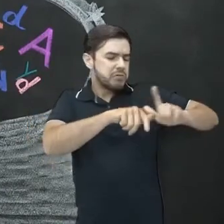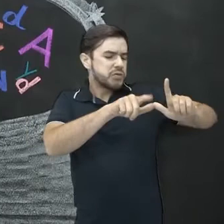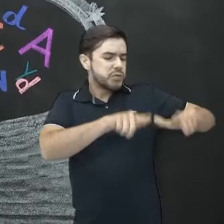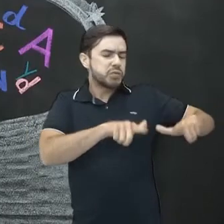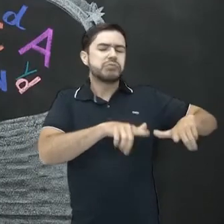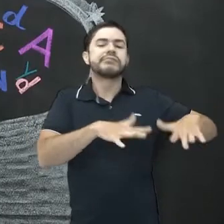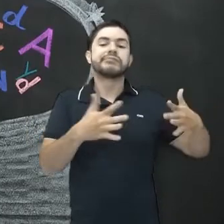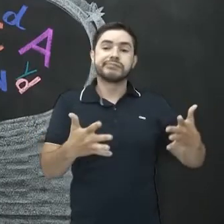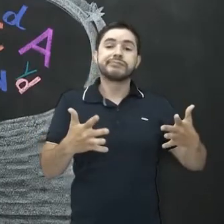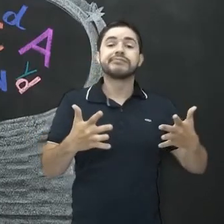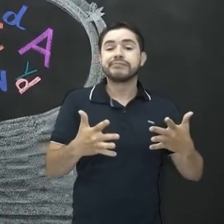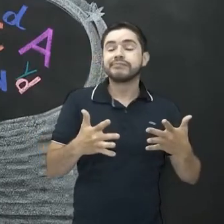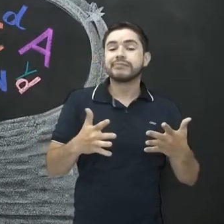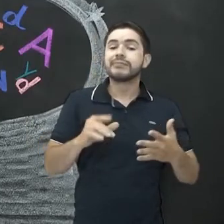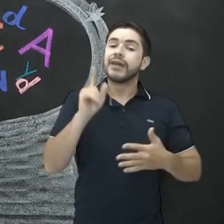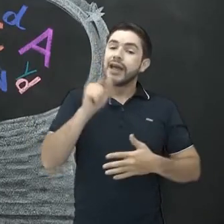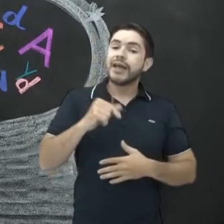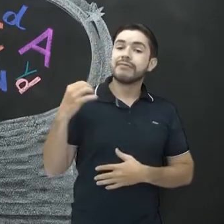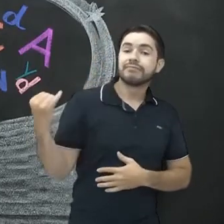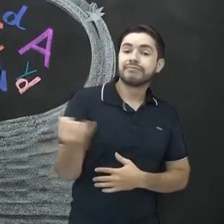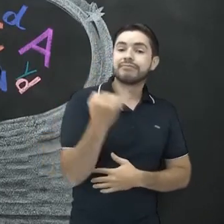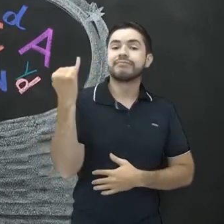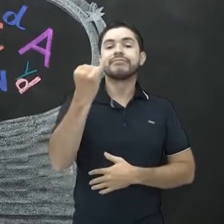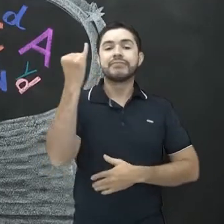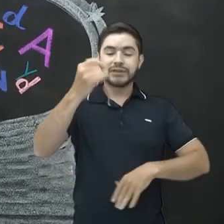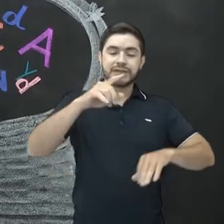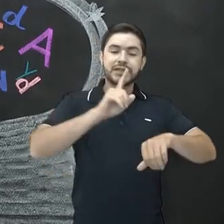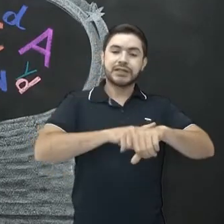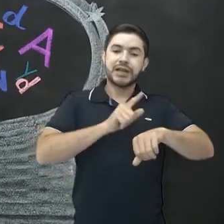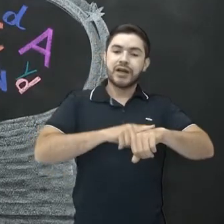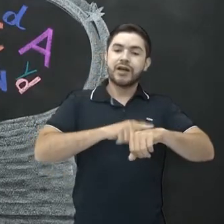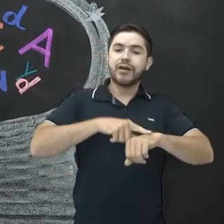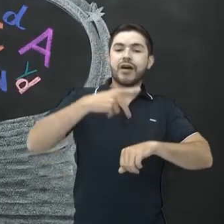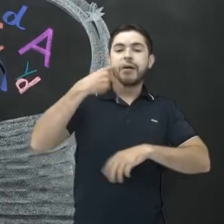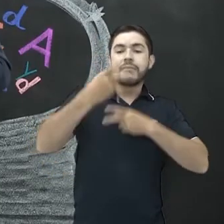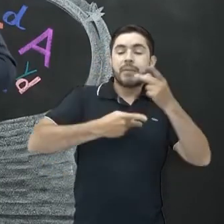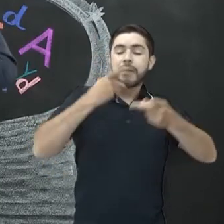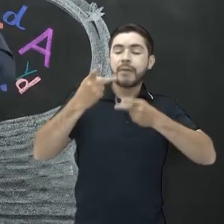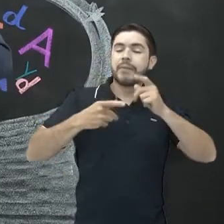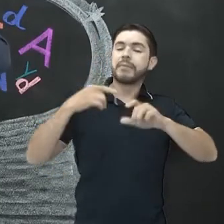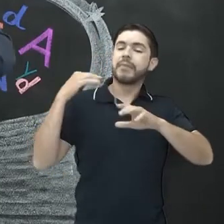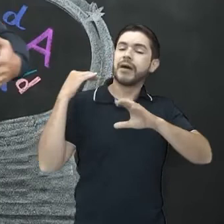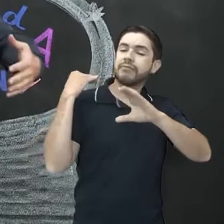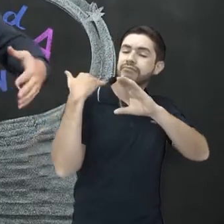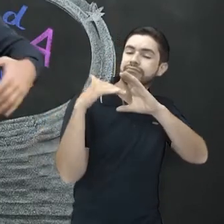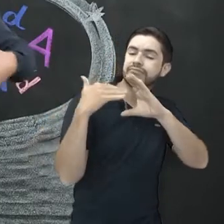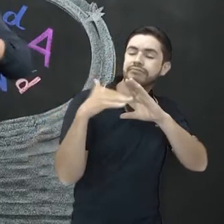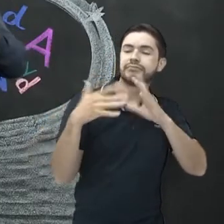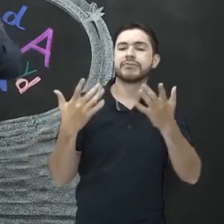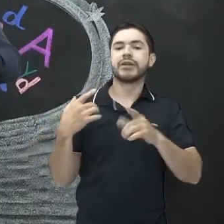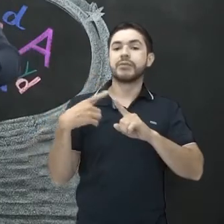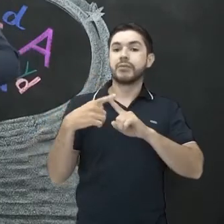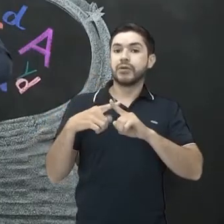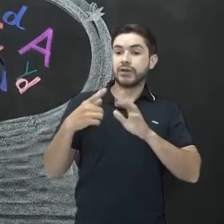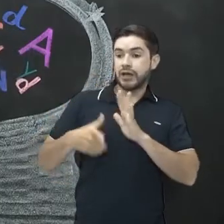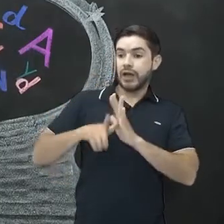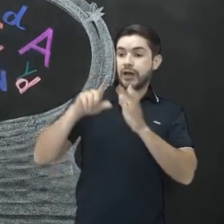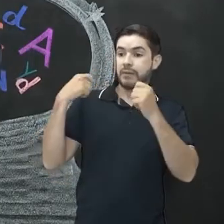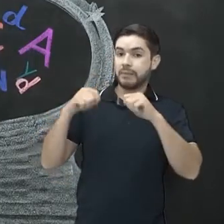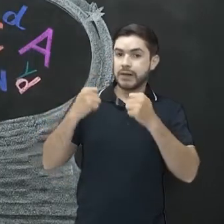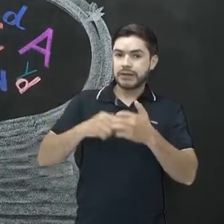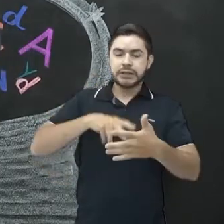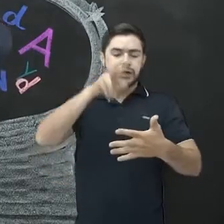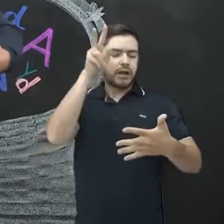todos esses recursos fazem toda a diferença na transmissão da mensagem do causo. Por isso que é interessante que o causo seja lido, seja representado,